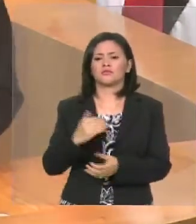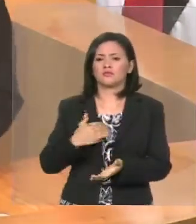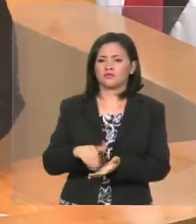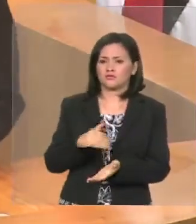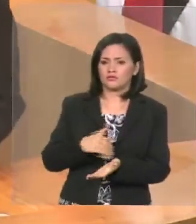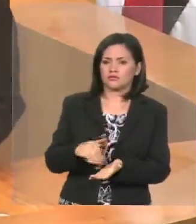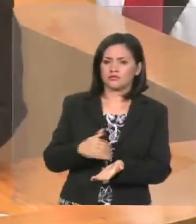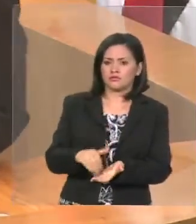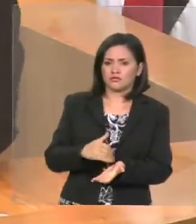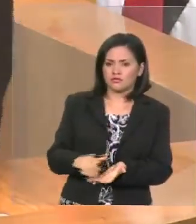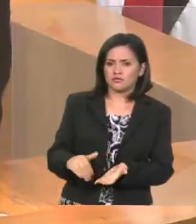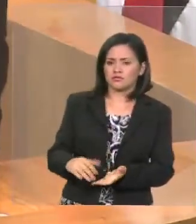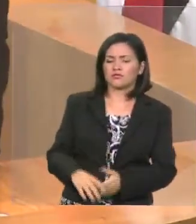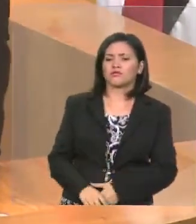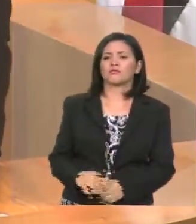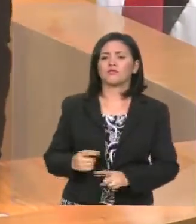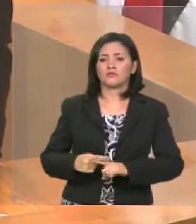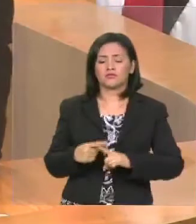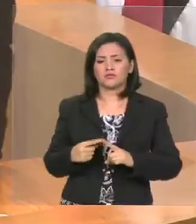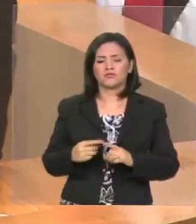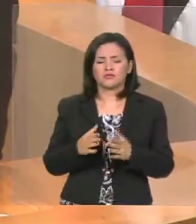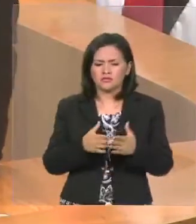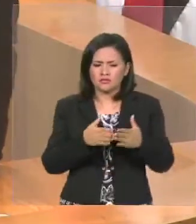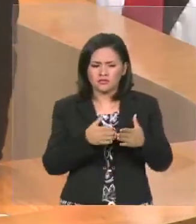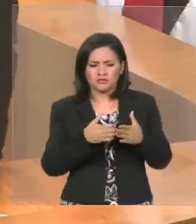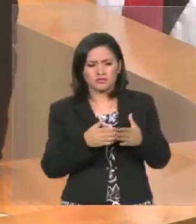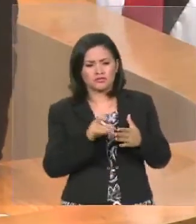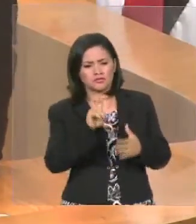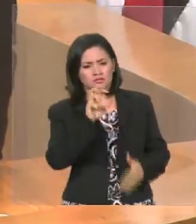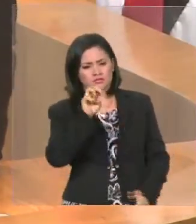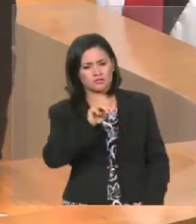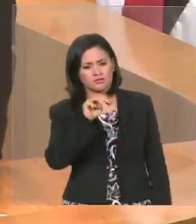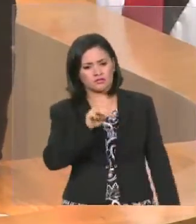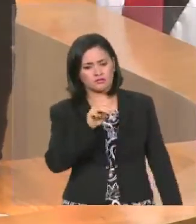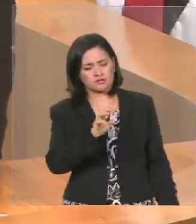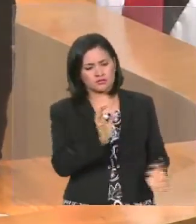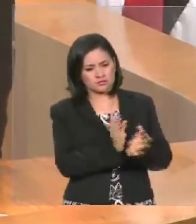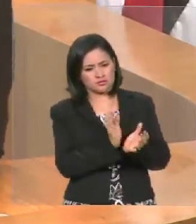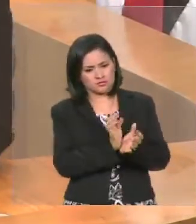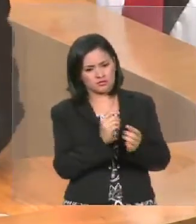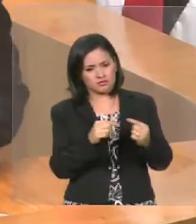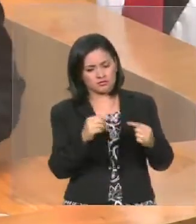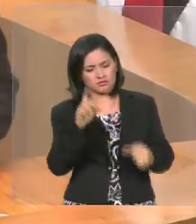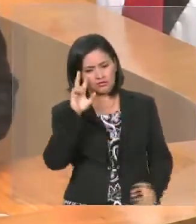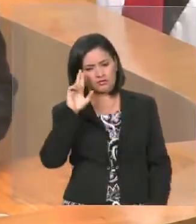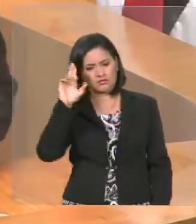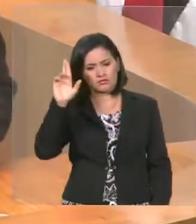fui... Me concede 5 minutos do bloco, por gentileza. 5 minutos da liderança.